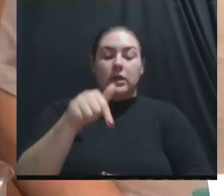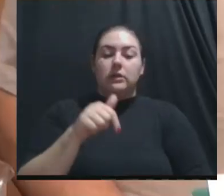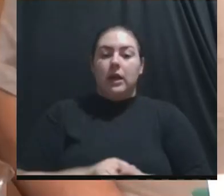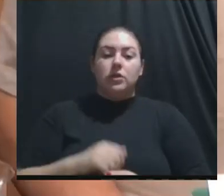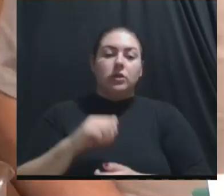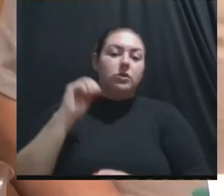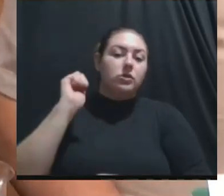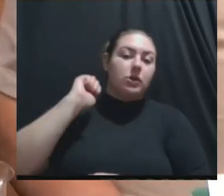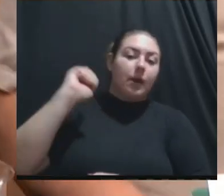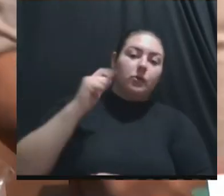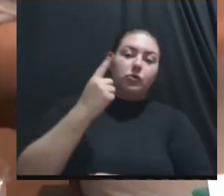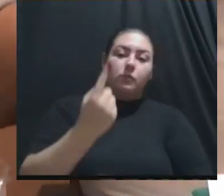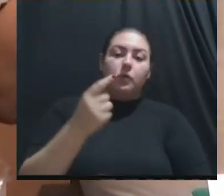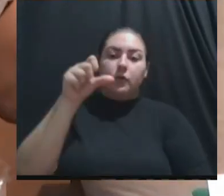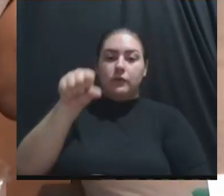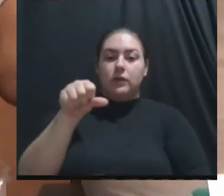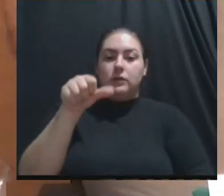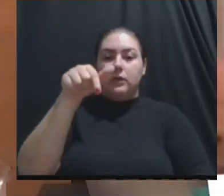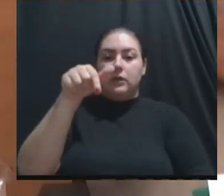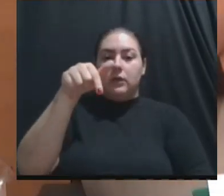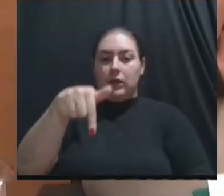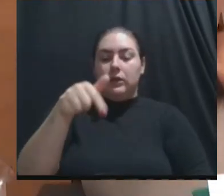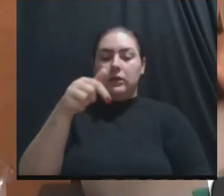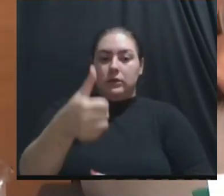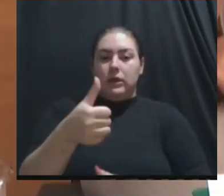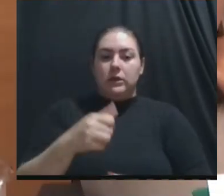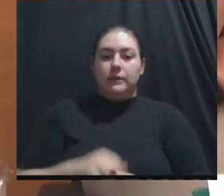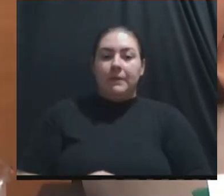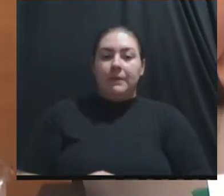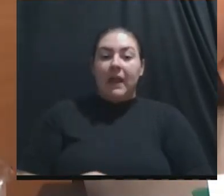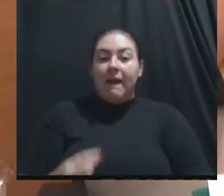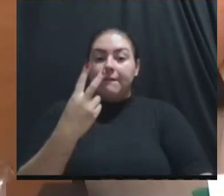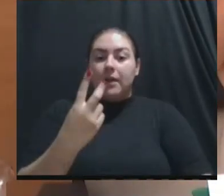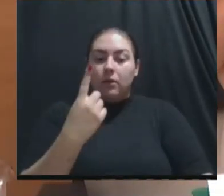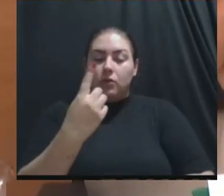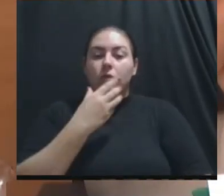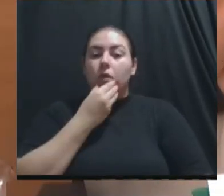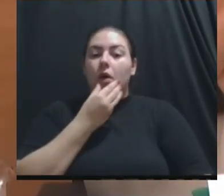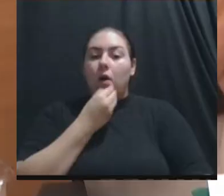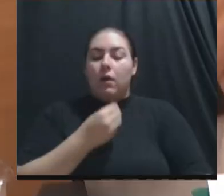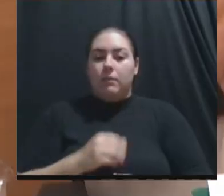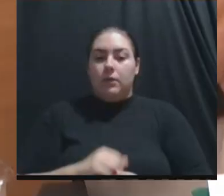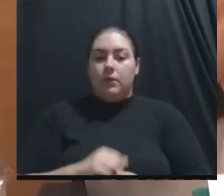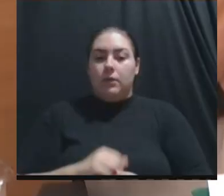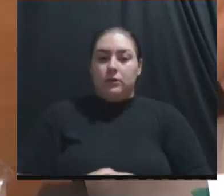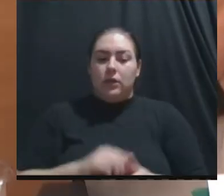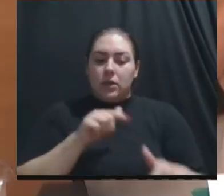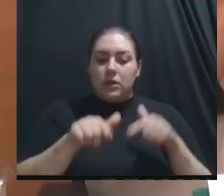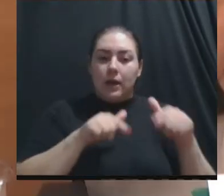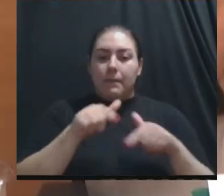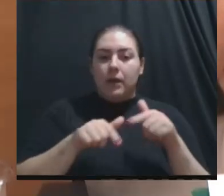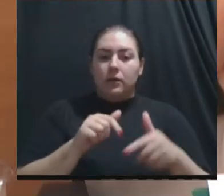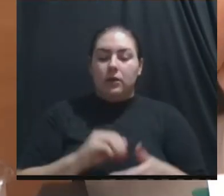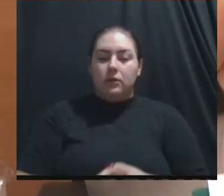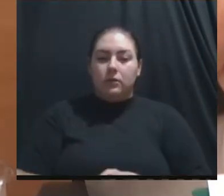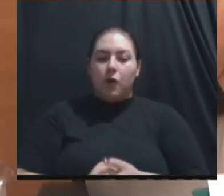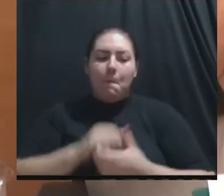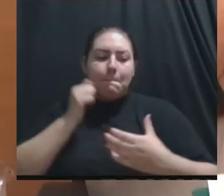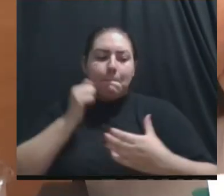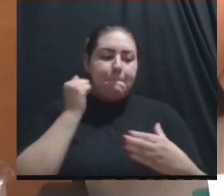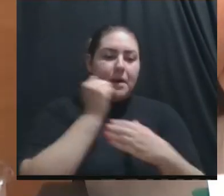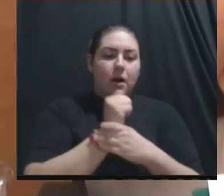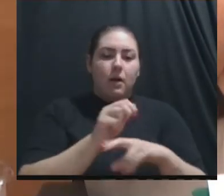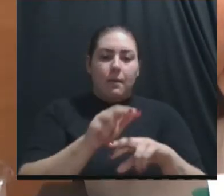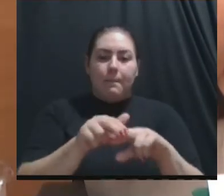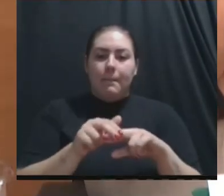1996, 21 trabalhadores sem terras foram assassinados pela polícia do sul do